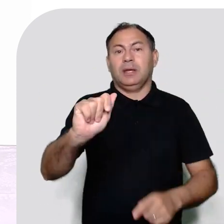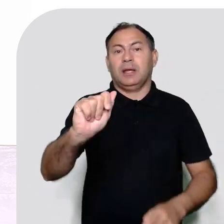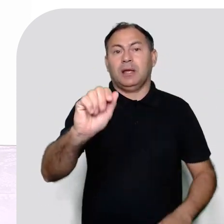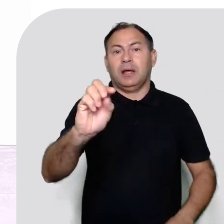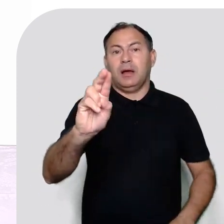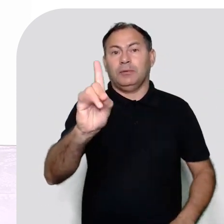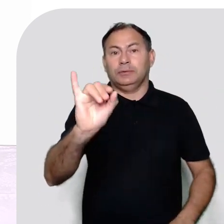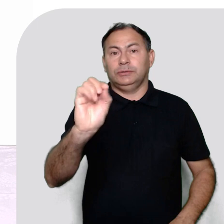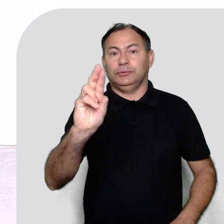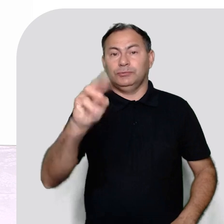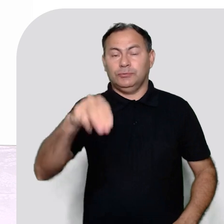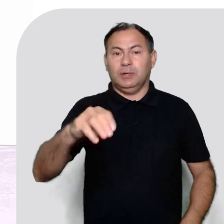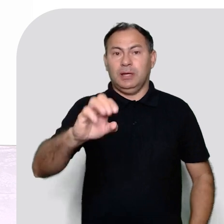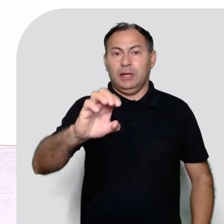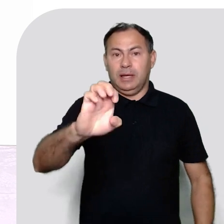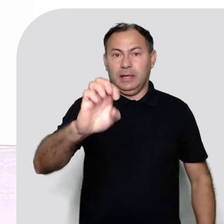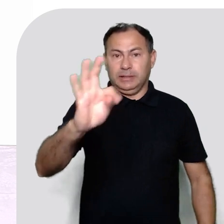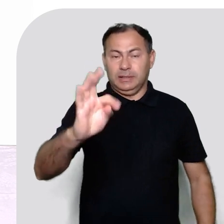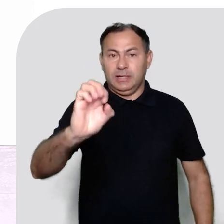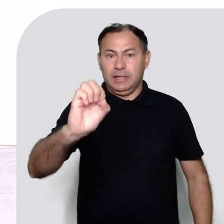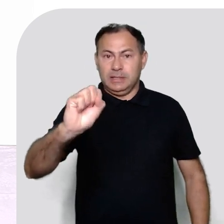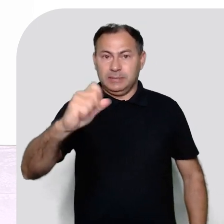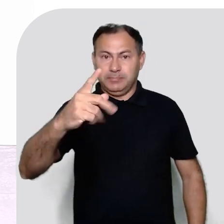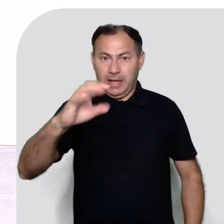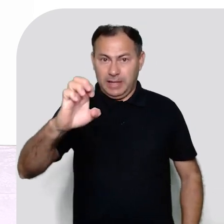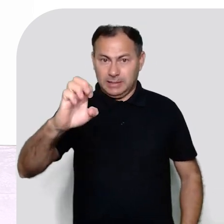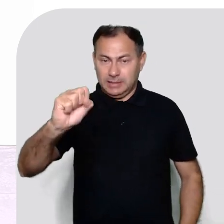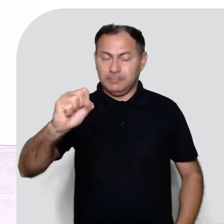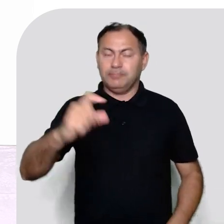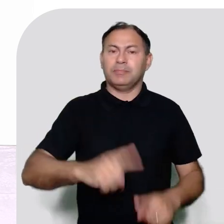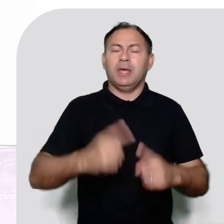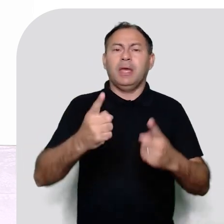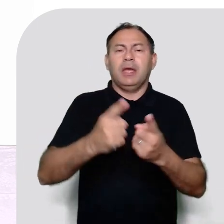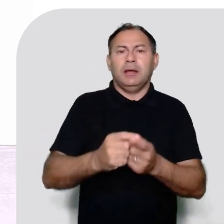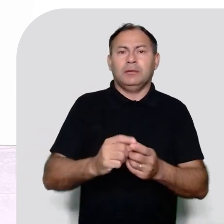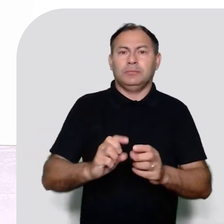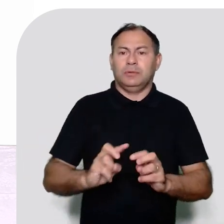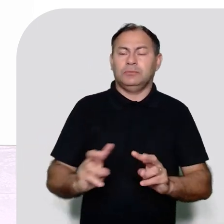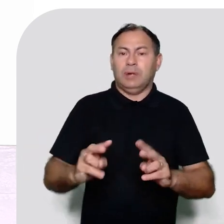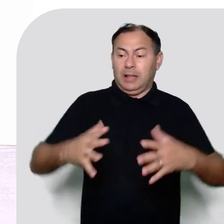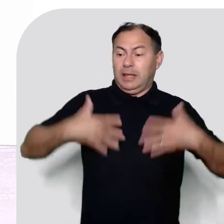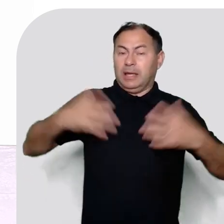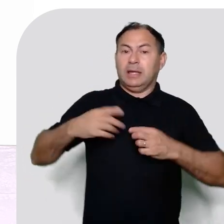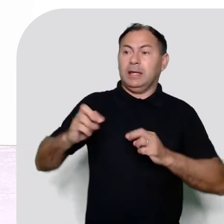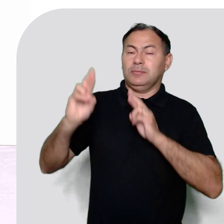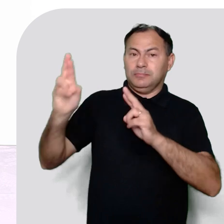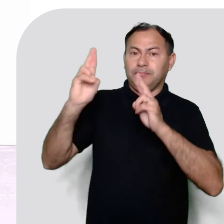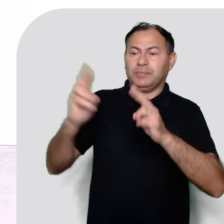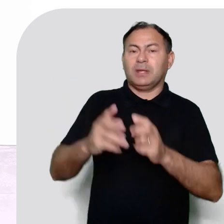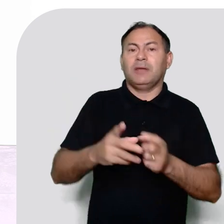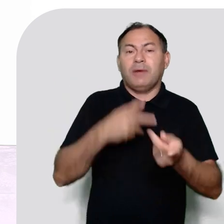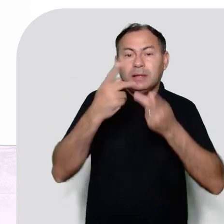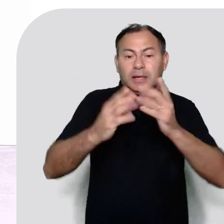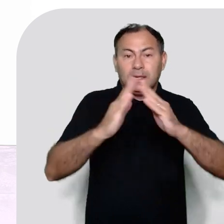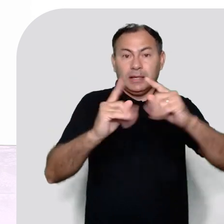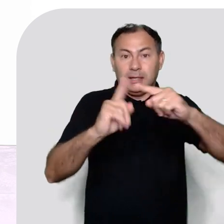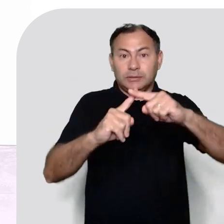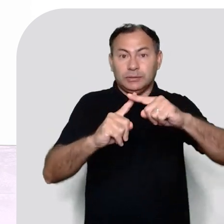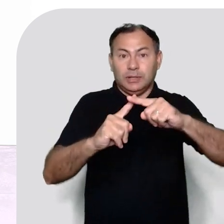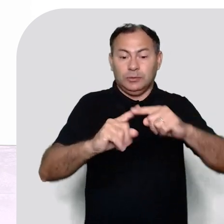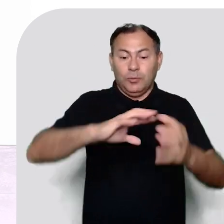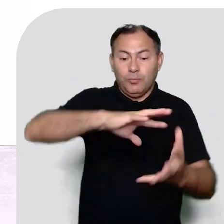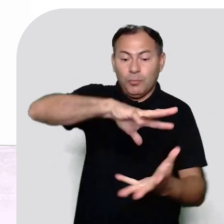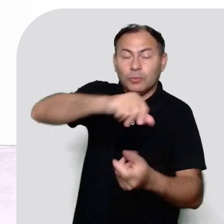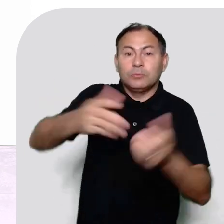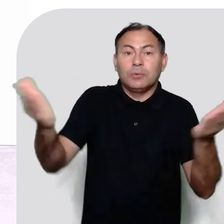et Spes. Uma constituição que fala sobre a Igreja no mundo hoje,